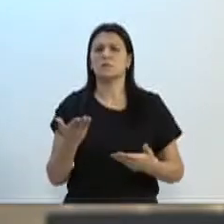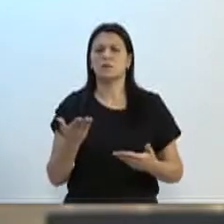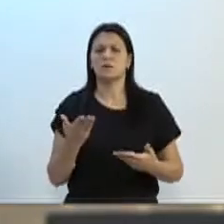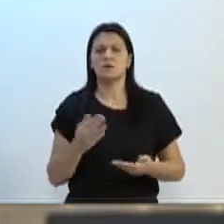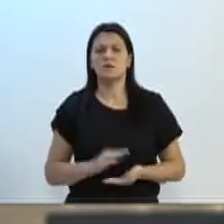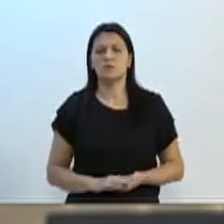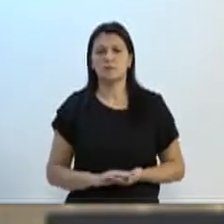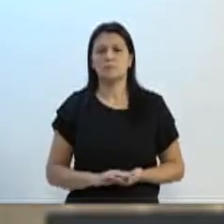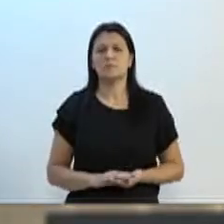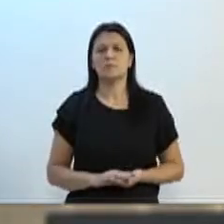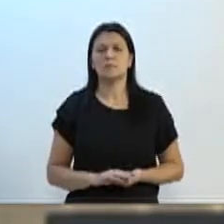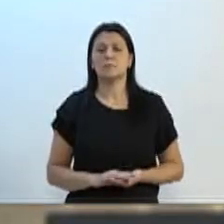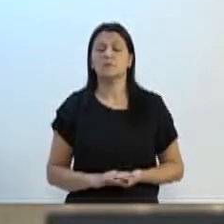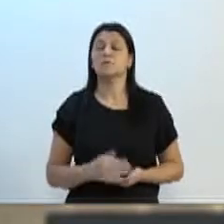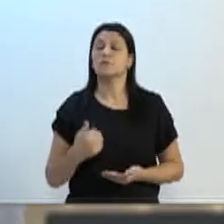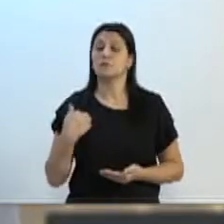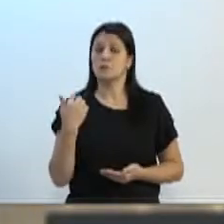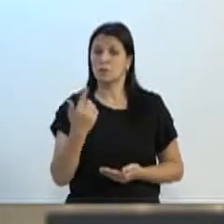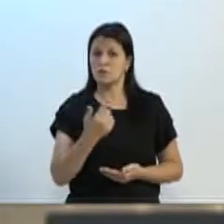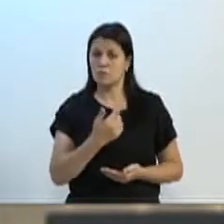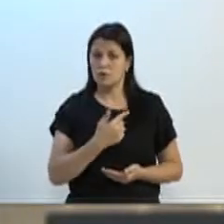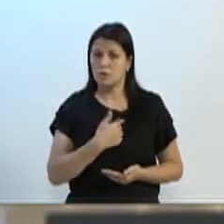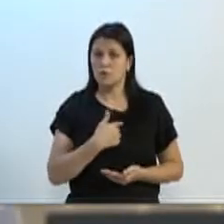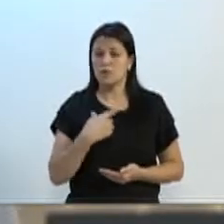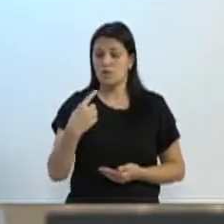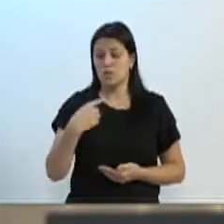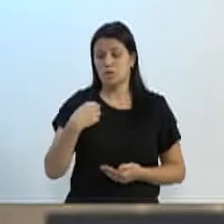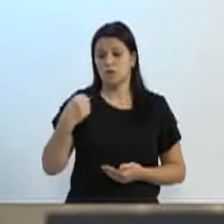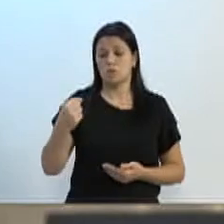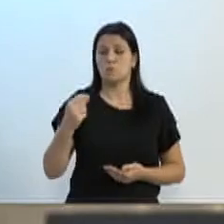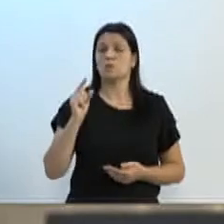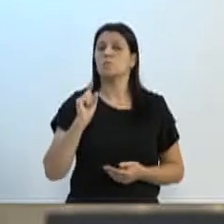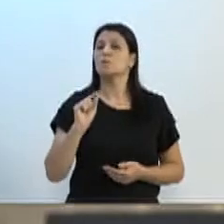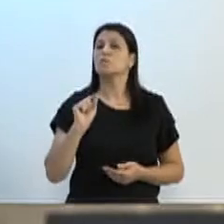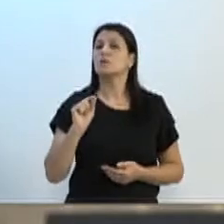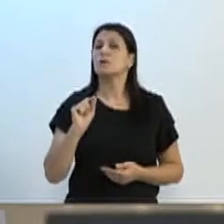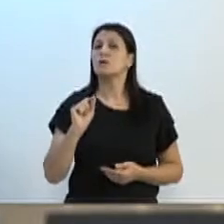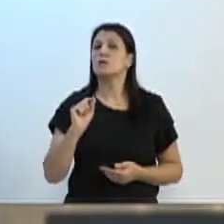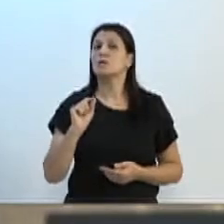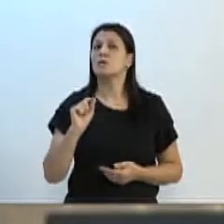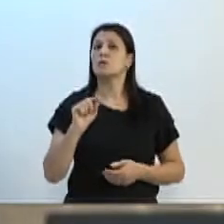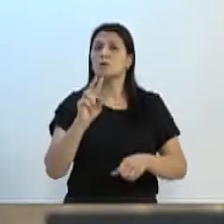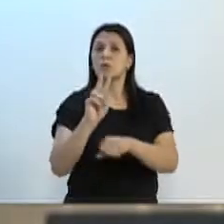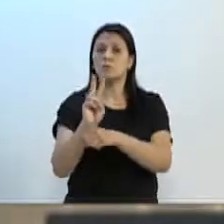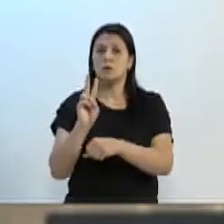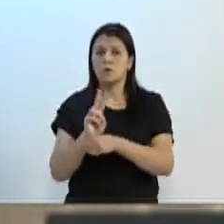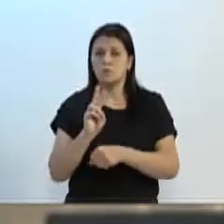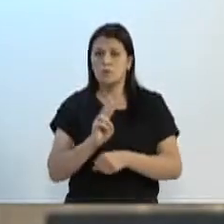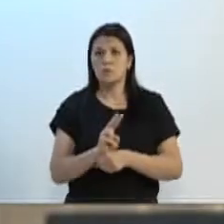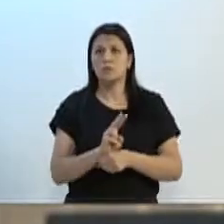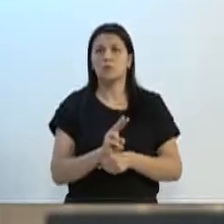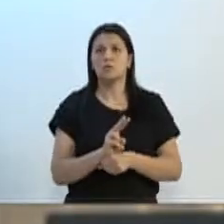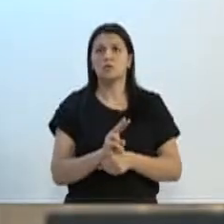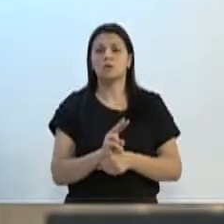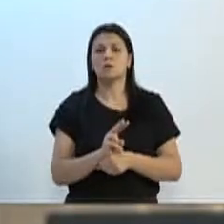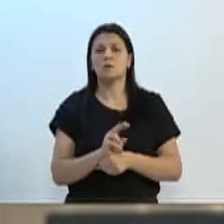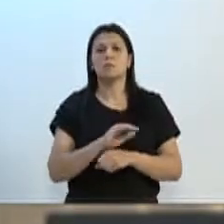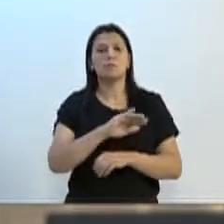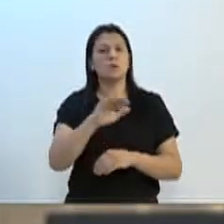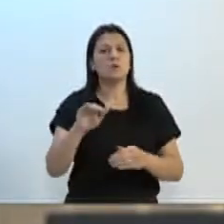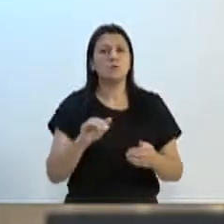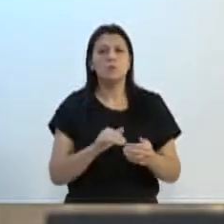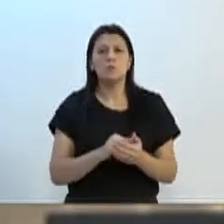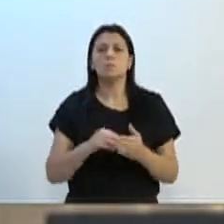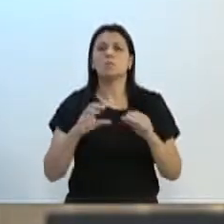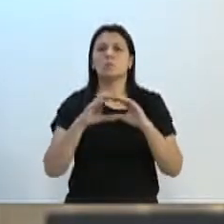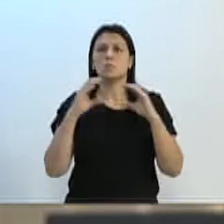nós estamos aqui eleitos para defender encaminhar o que tudo vem da